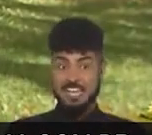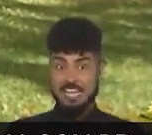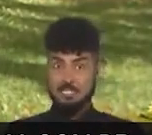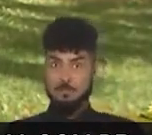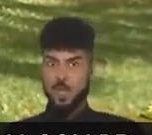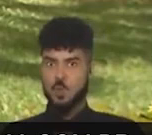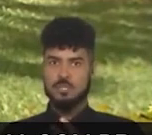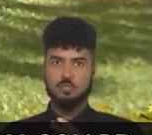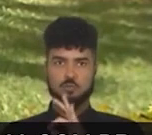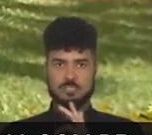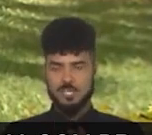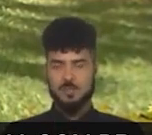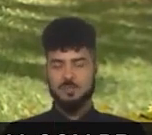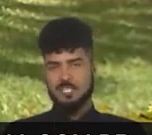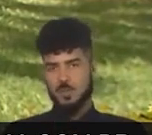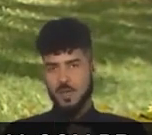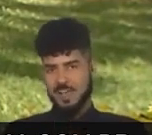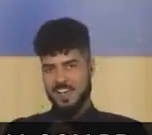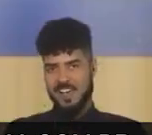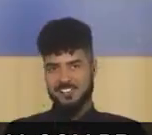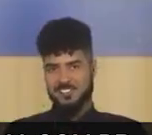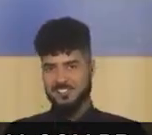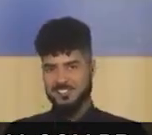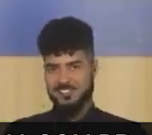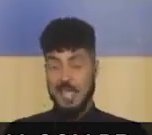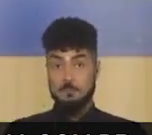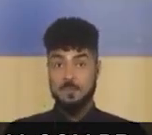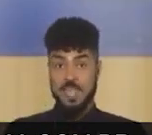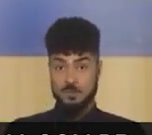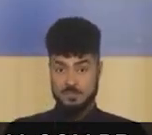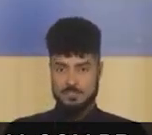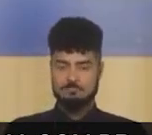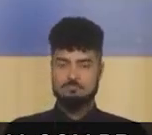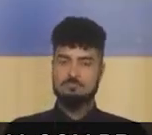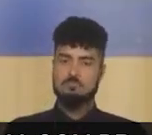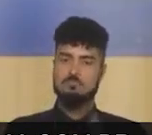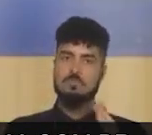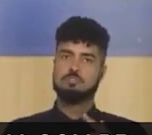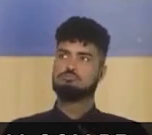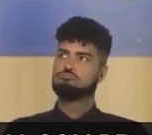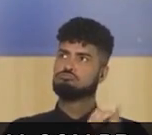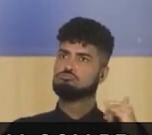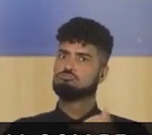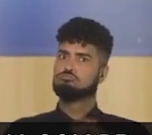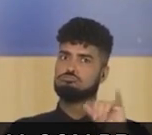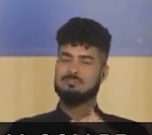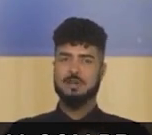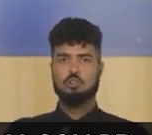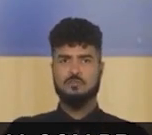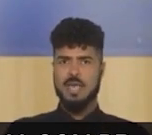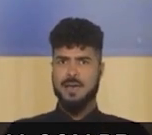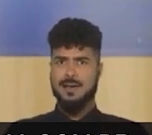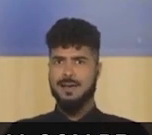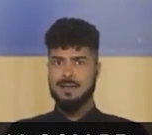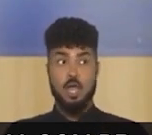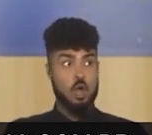3% no faturamento do setor neste ano. O resultado é uma demanda maior nos aeroportos, nas rodoviárias, no